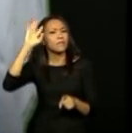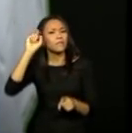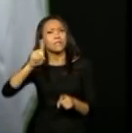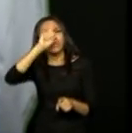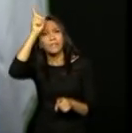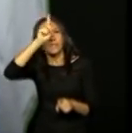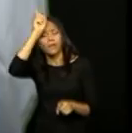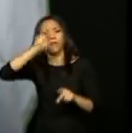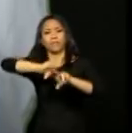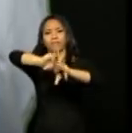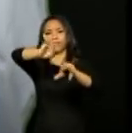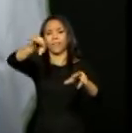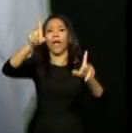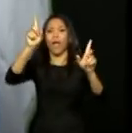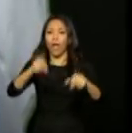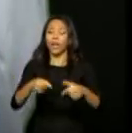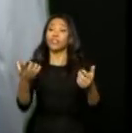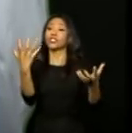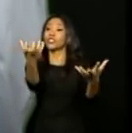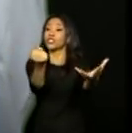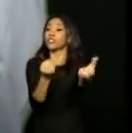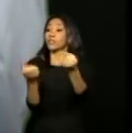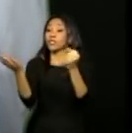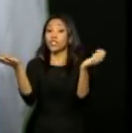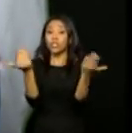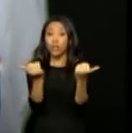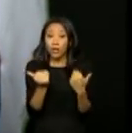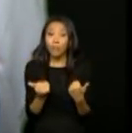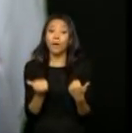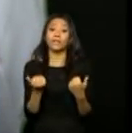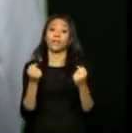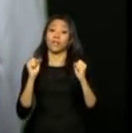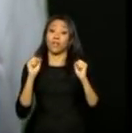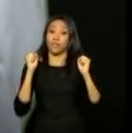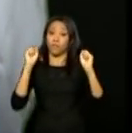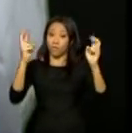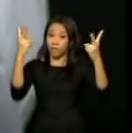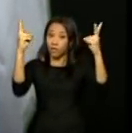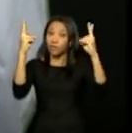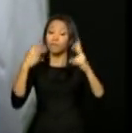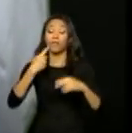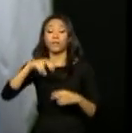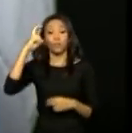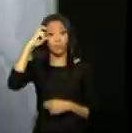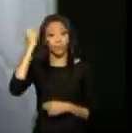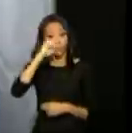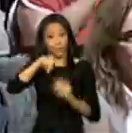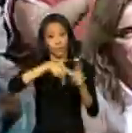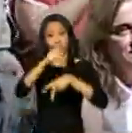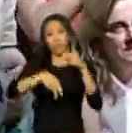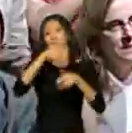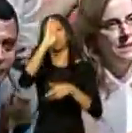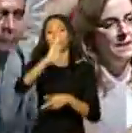invenção, reconvocadas a colaborar com o Brasil. Viva o povo e a cultura brasileira!